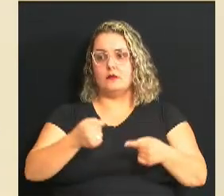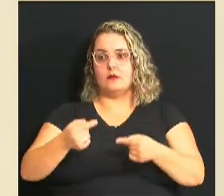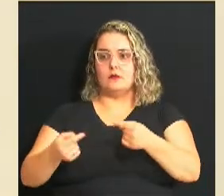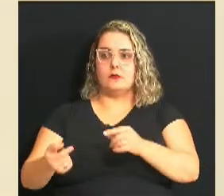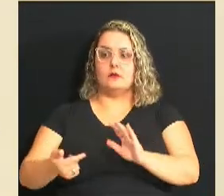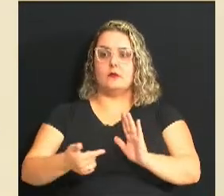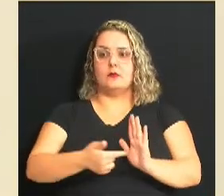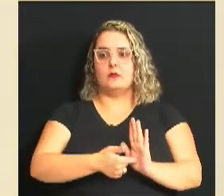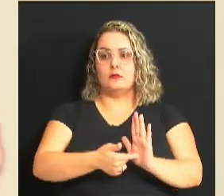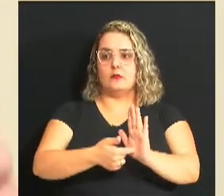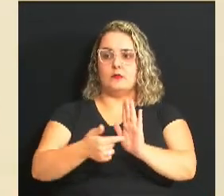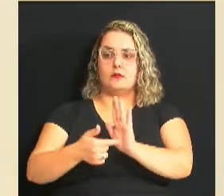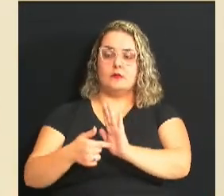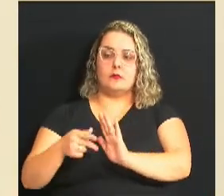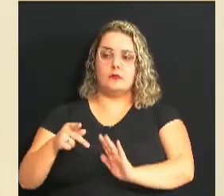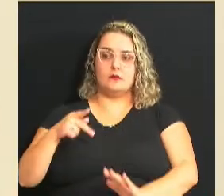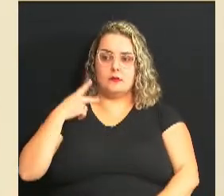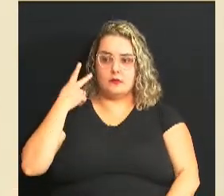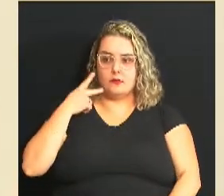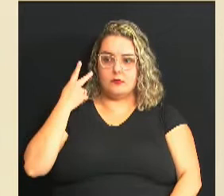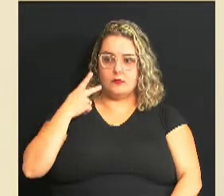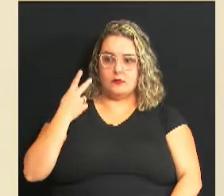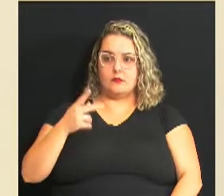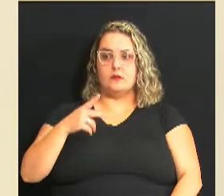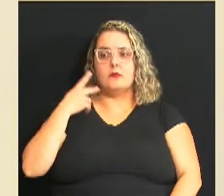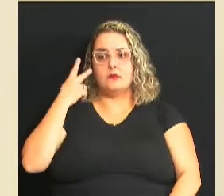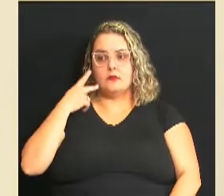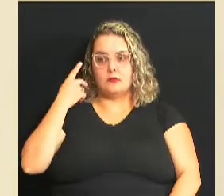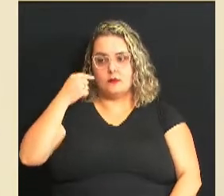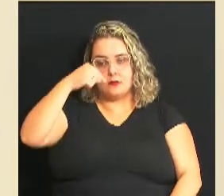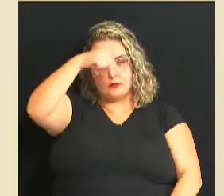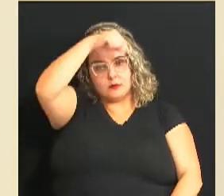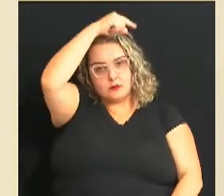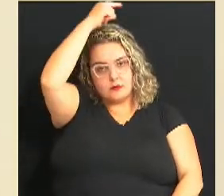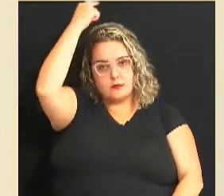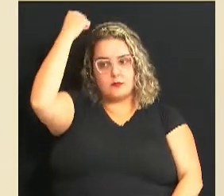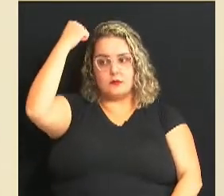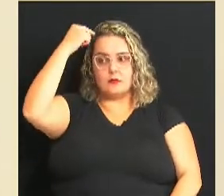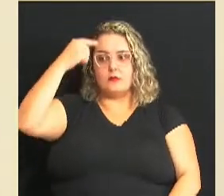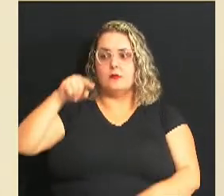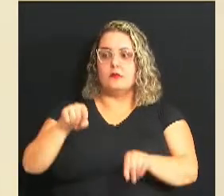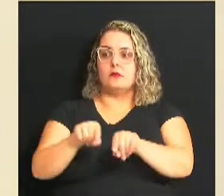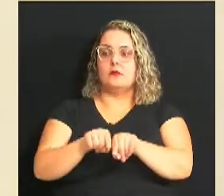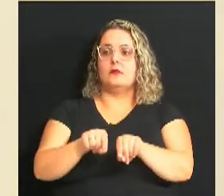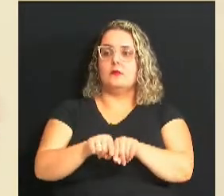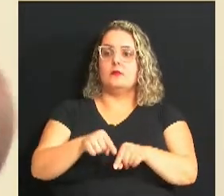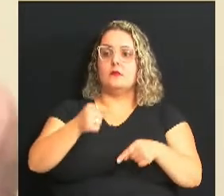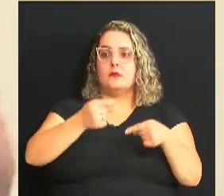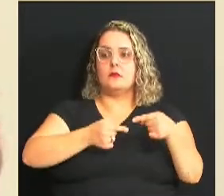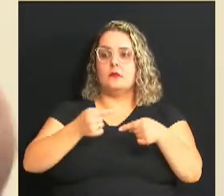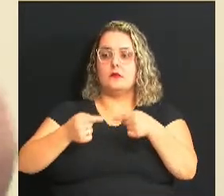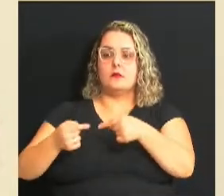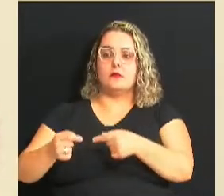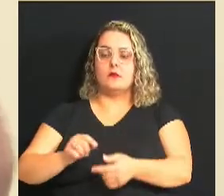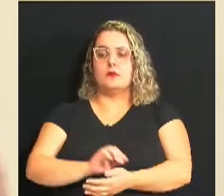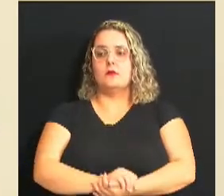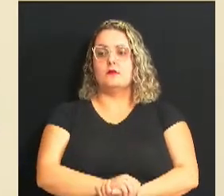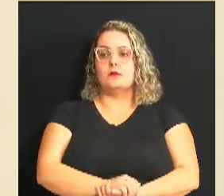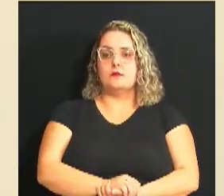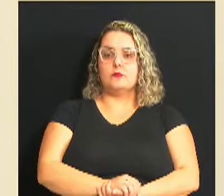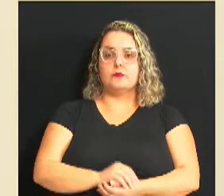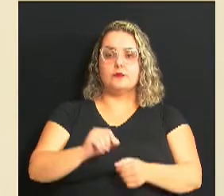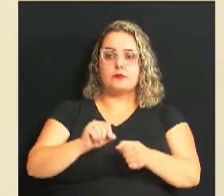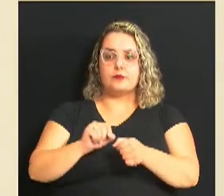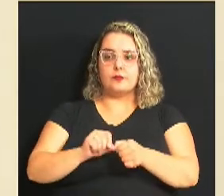apresentado pelo parlamentar, o vereador Paulo Gaspar, e também uma discussão realizada por